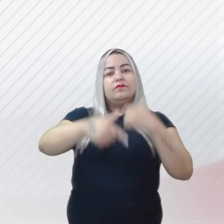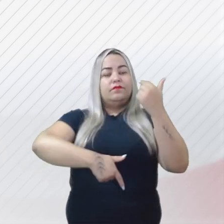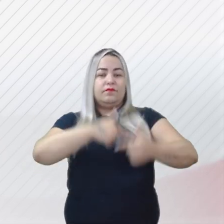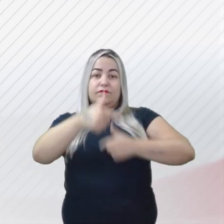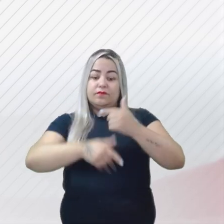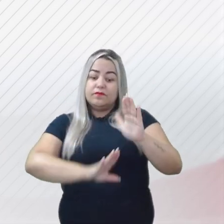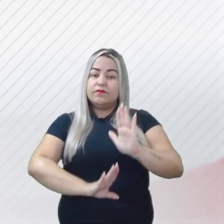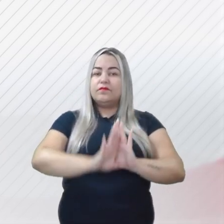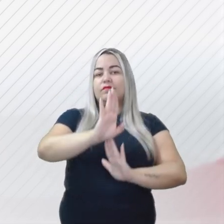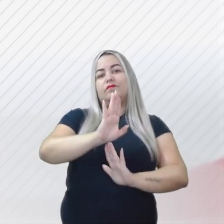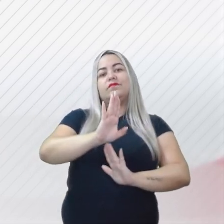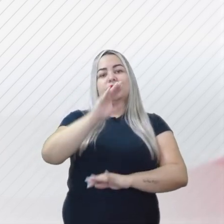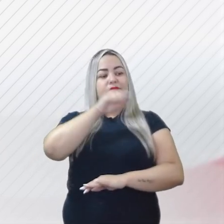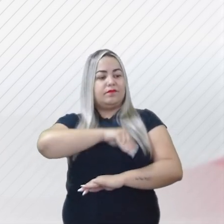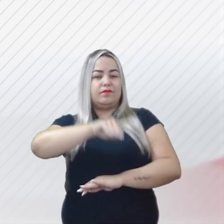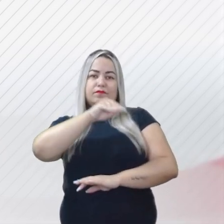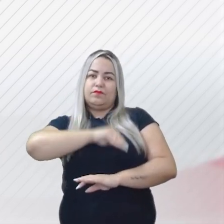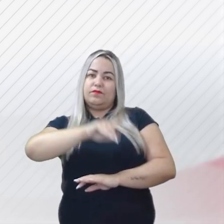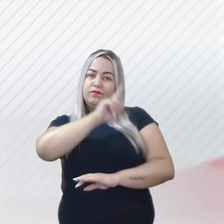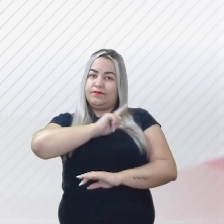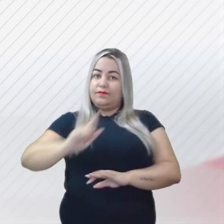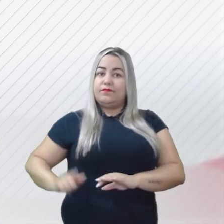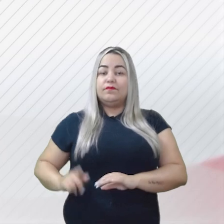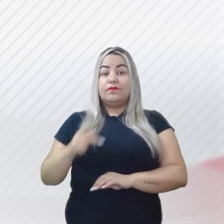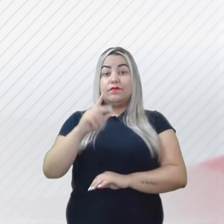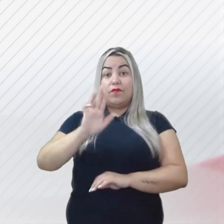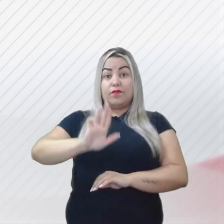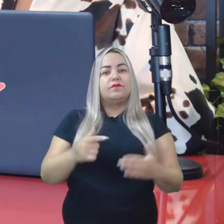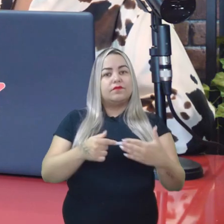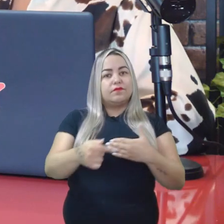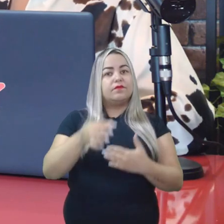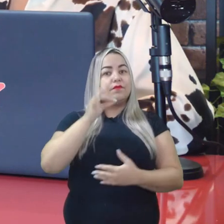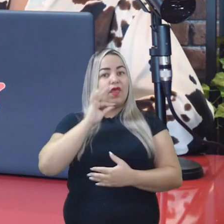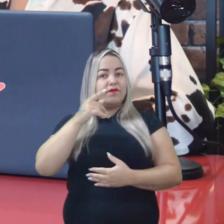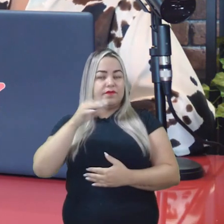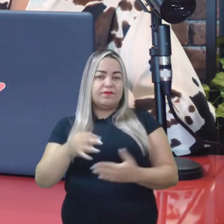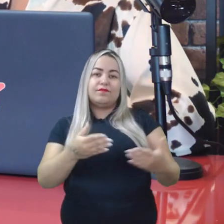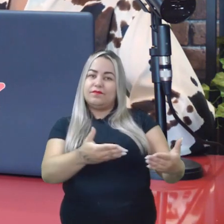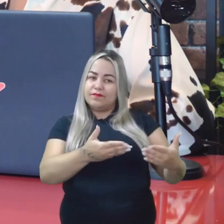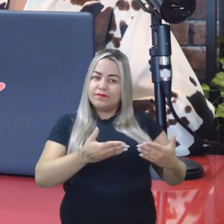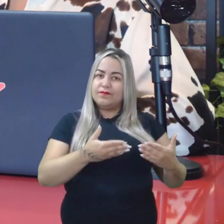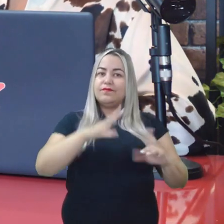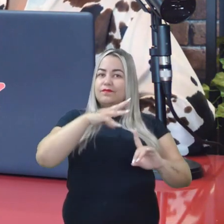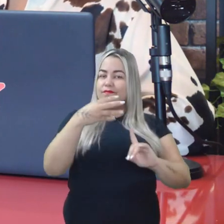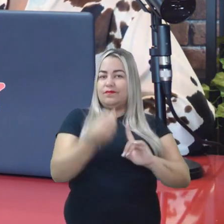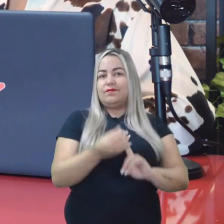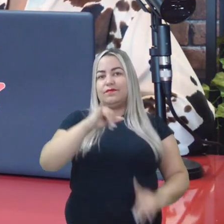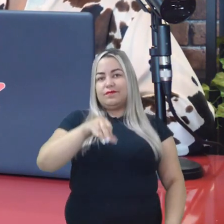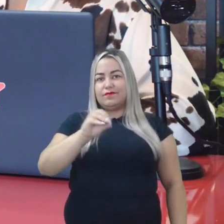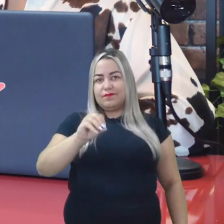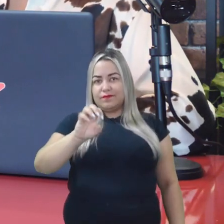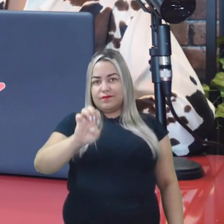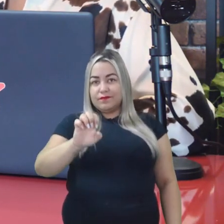emprego e do aumento real dos salários no governo do presidente Lula. Nesta semana, o Café PT recebeu